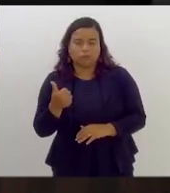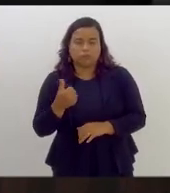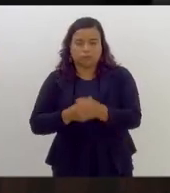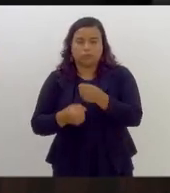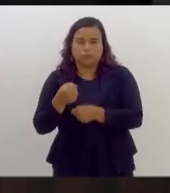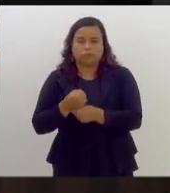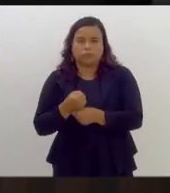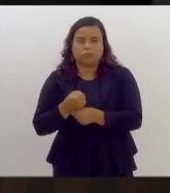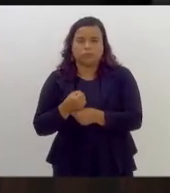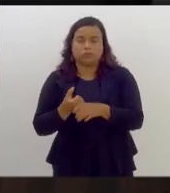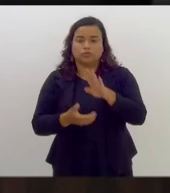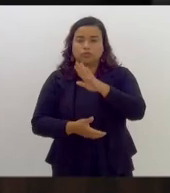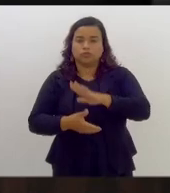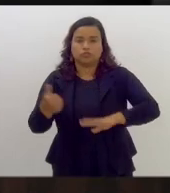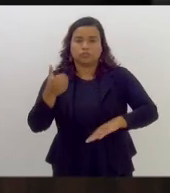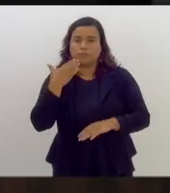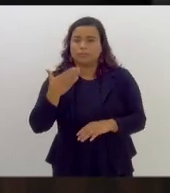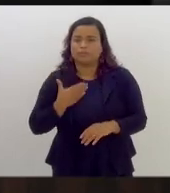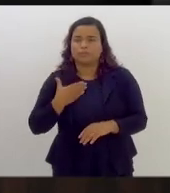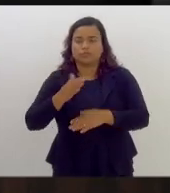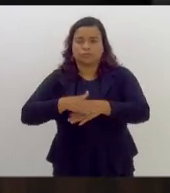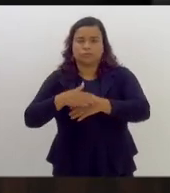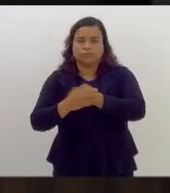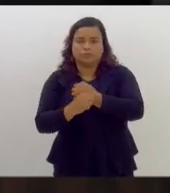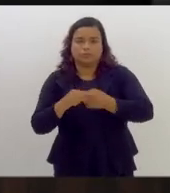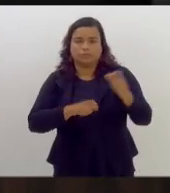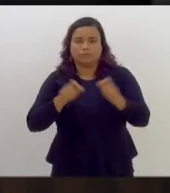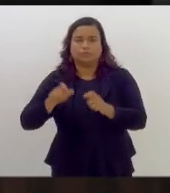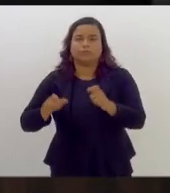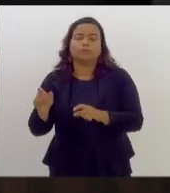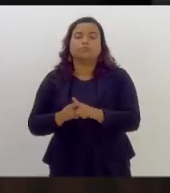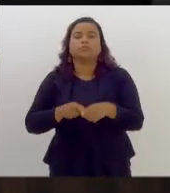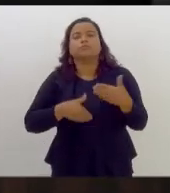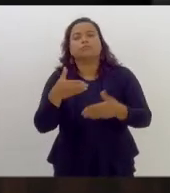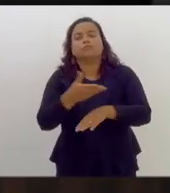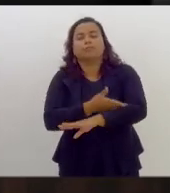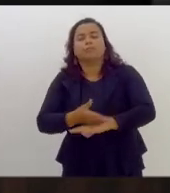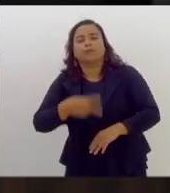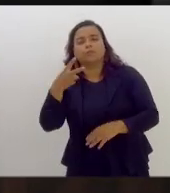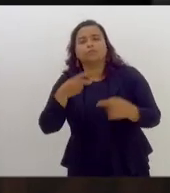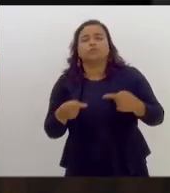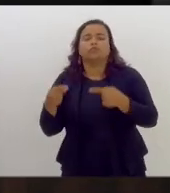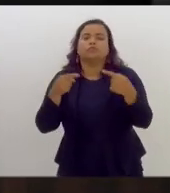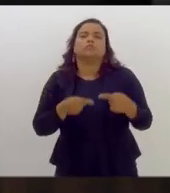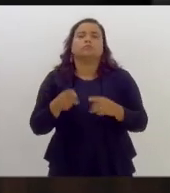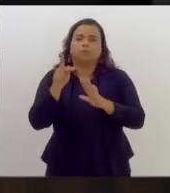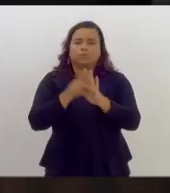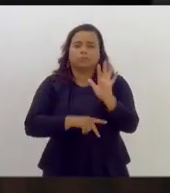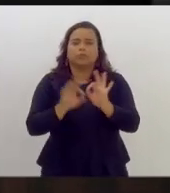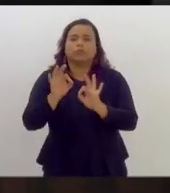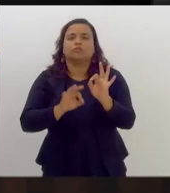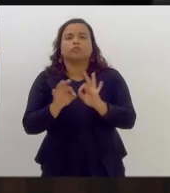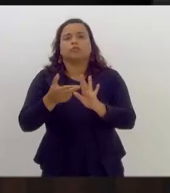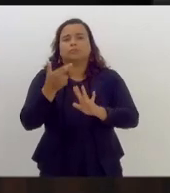é retirado a pedido das autoras. Em tramitação ordinária, segunda discussão, projeto de resolução